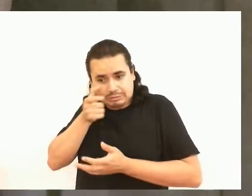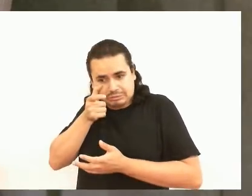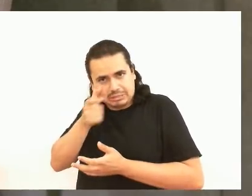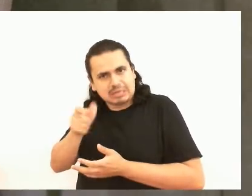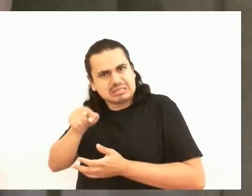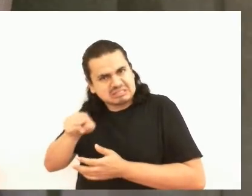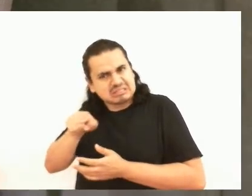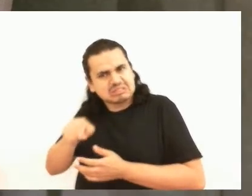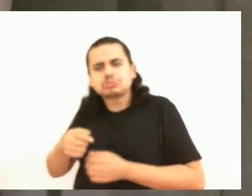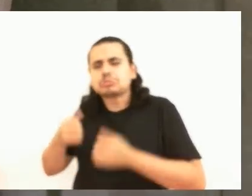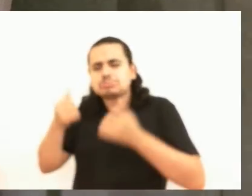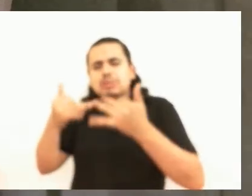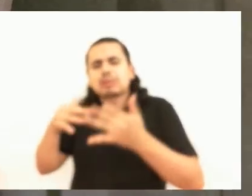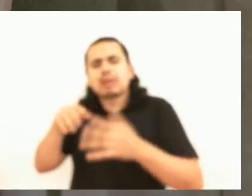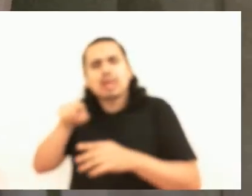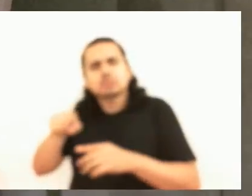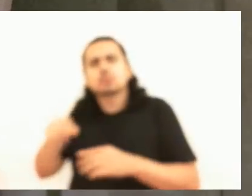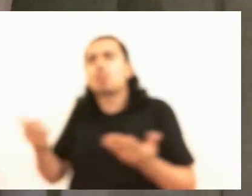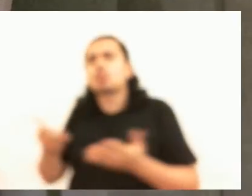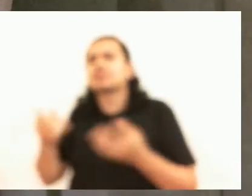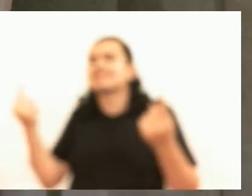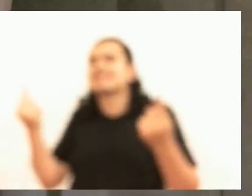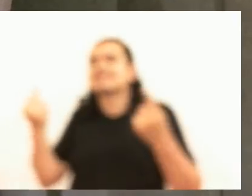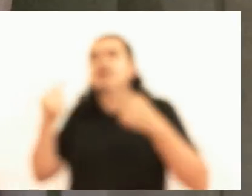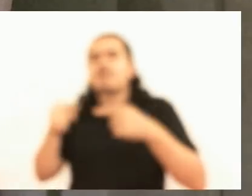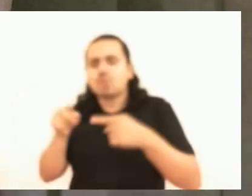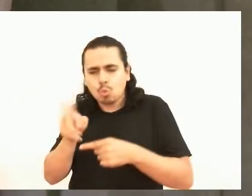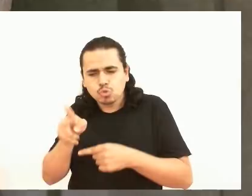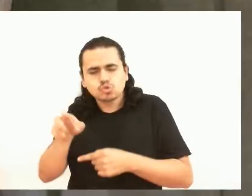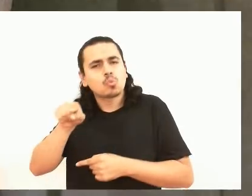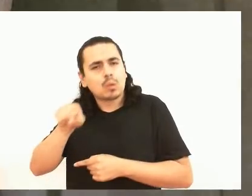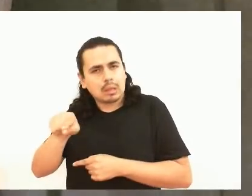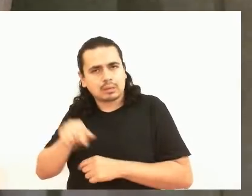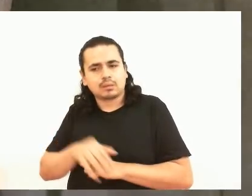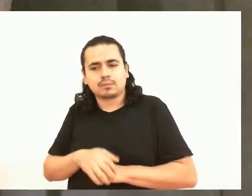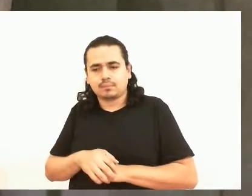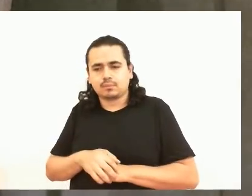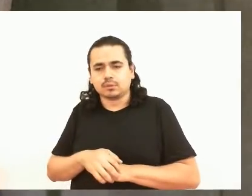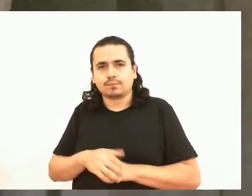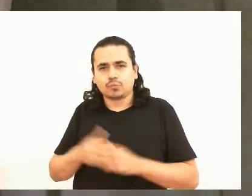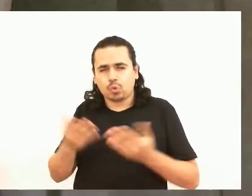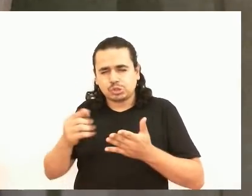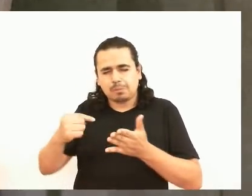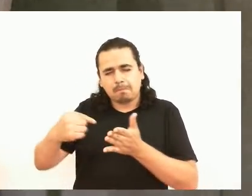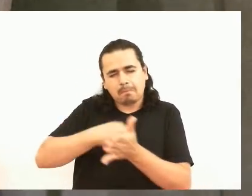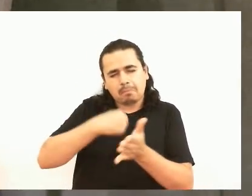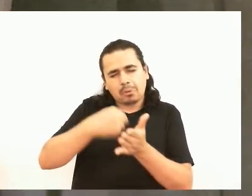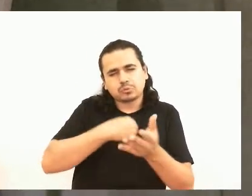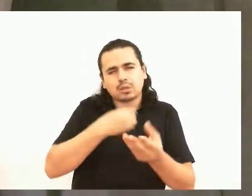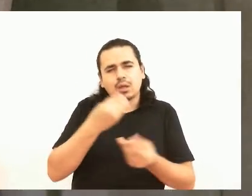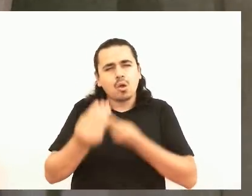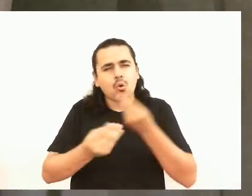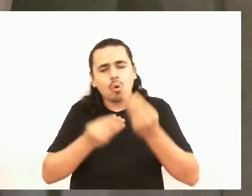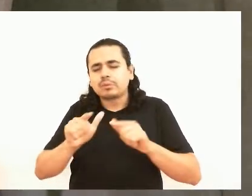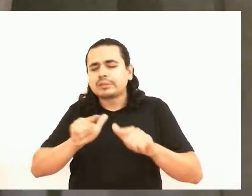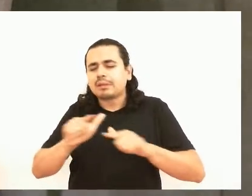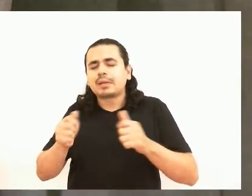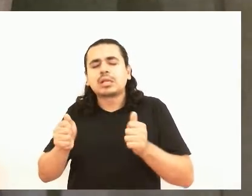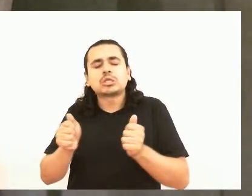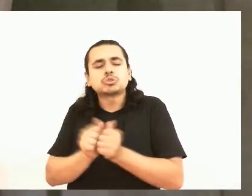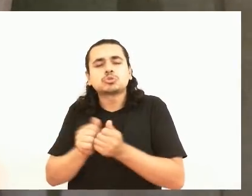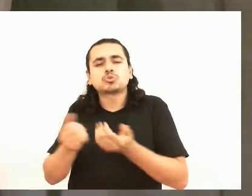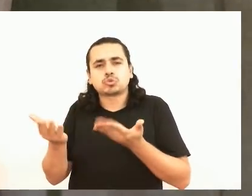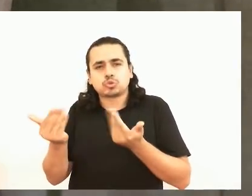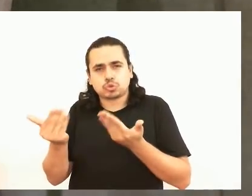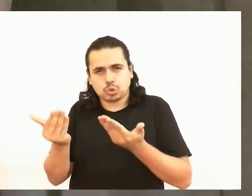mesmo falar disso o desafio é bom tem perguntas sobre como trabalhar com adolescentes